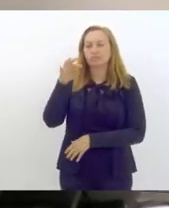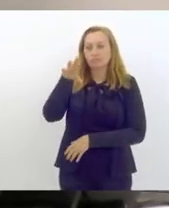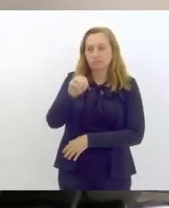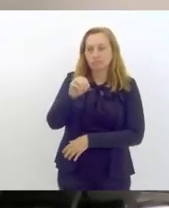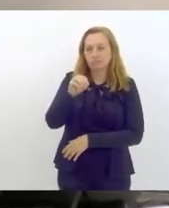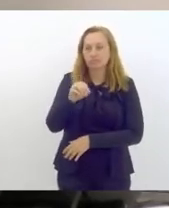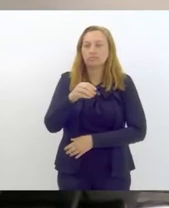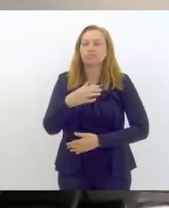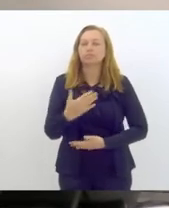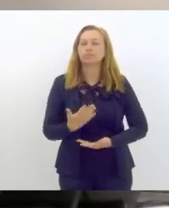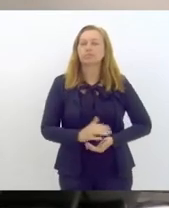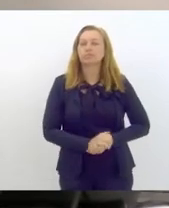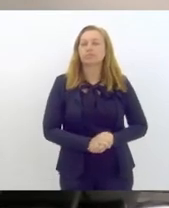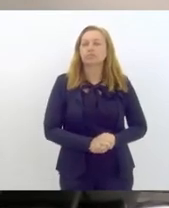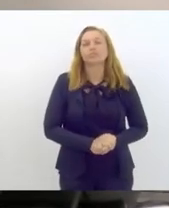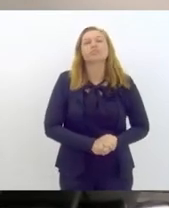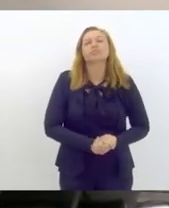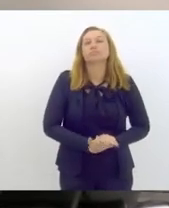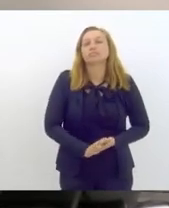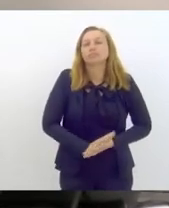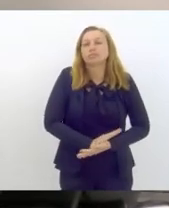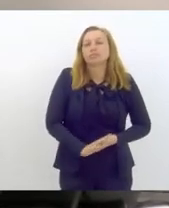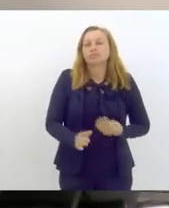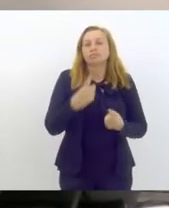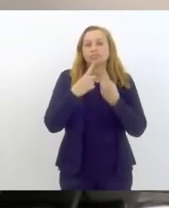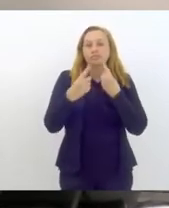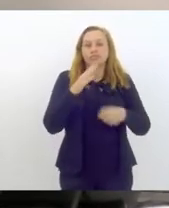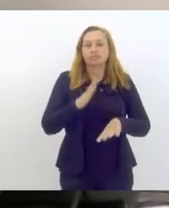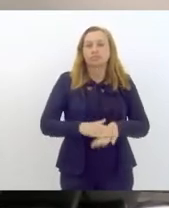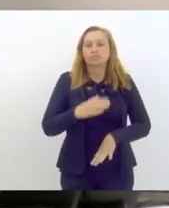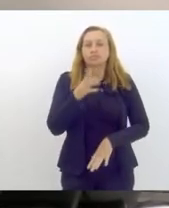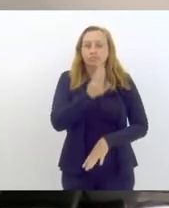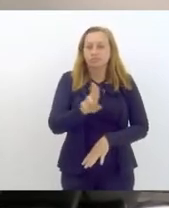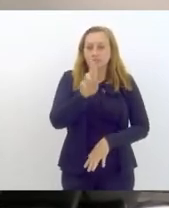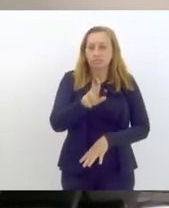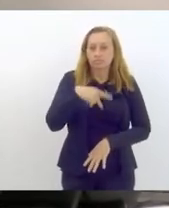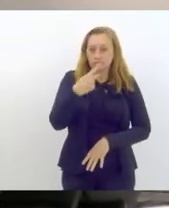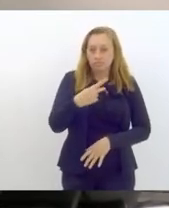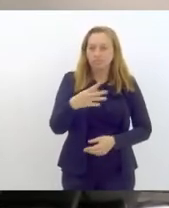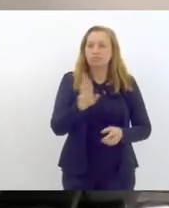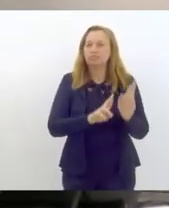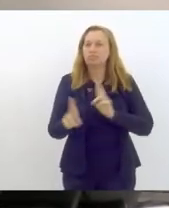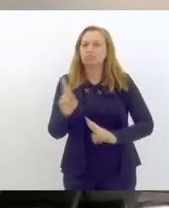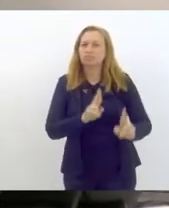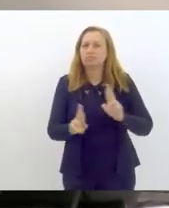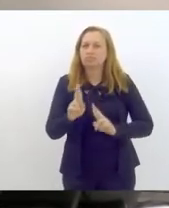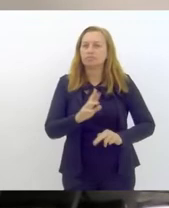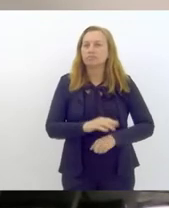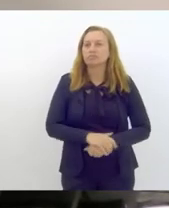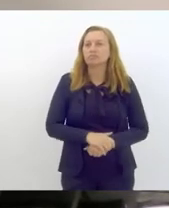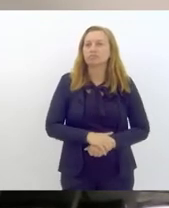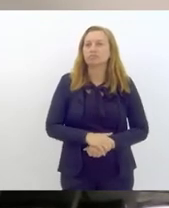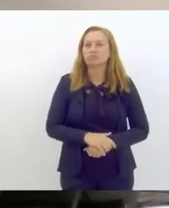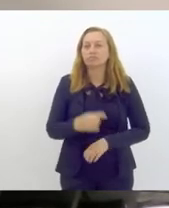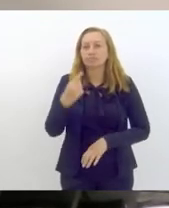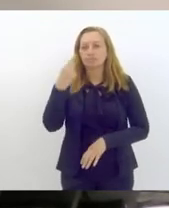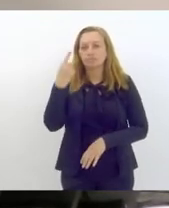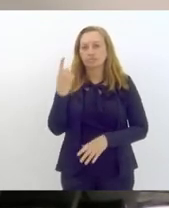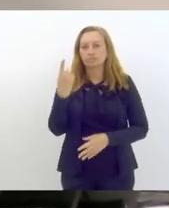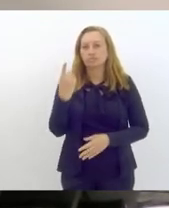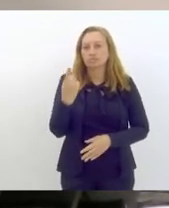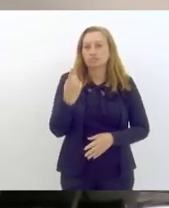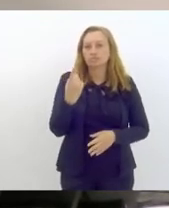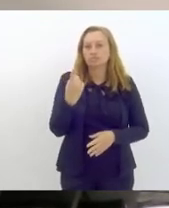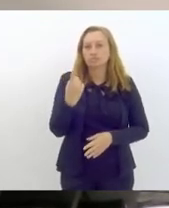Agradeço as palavras. Ainda em discussão, alguém mais quer fazer uso da palavra em relação a ideia legislativa número